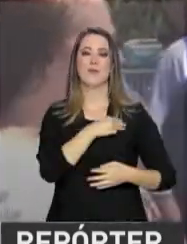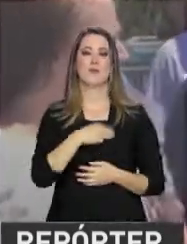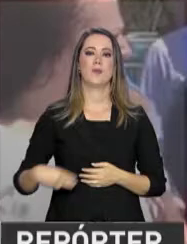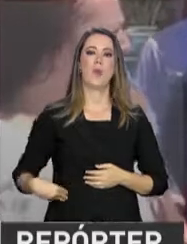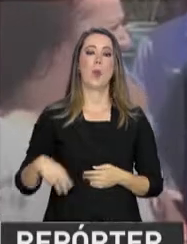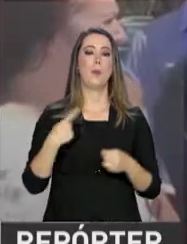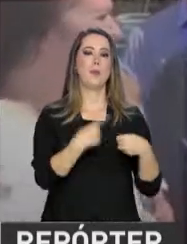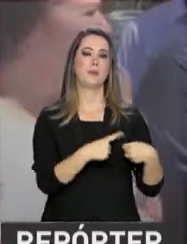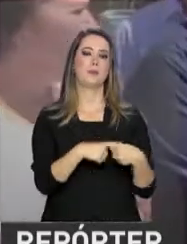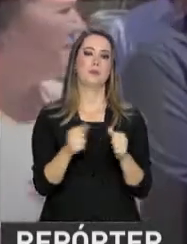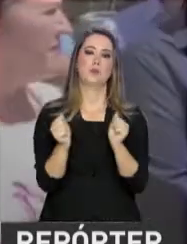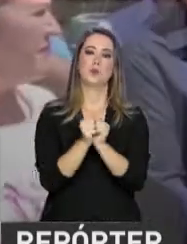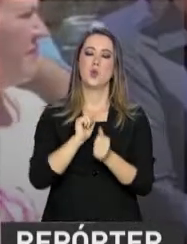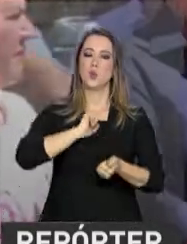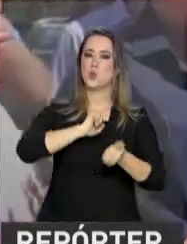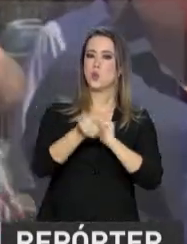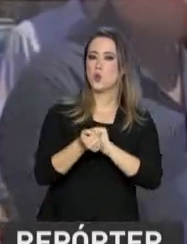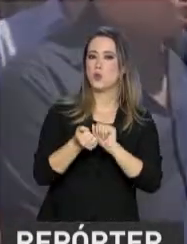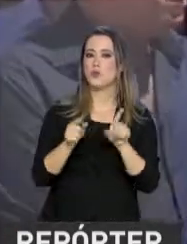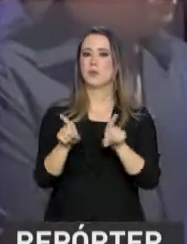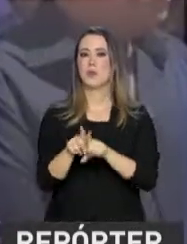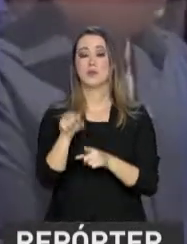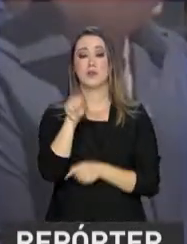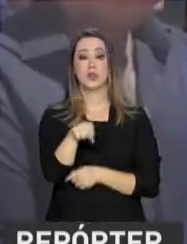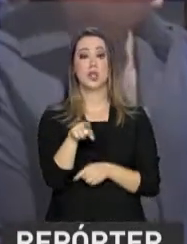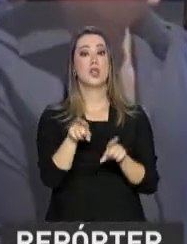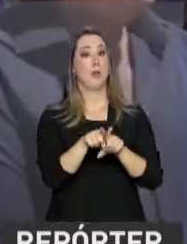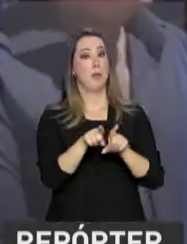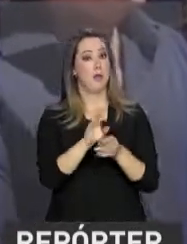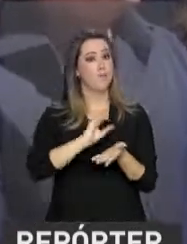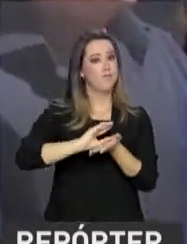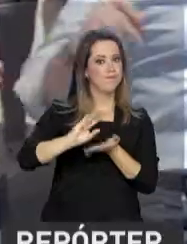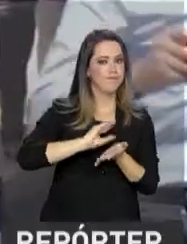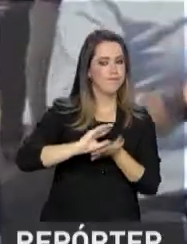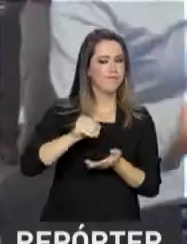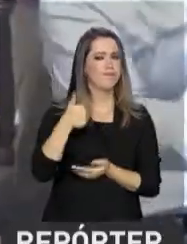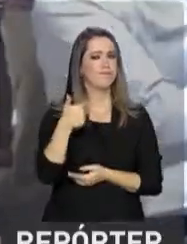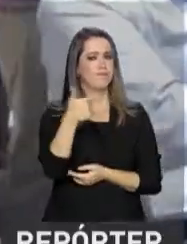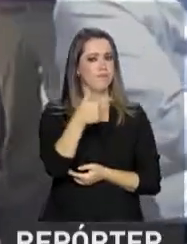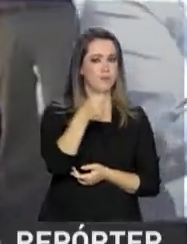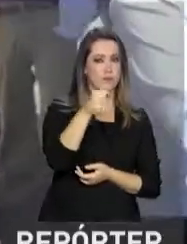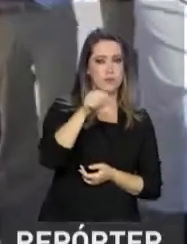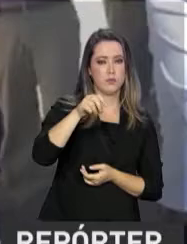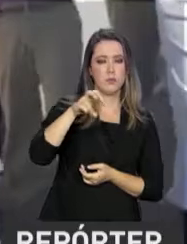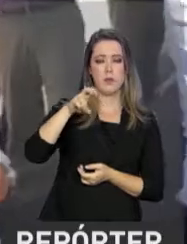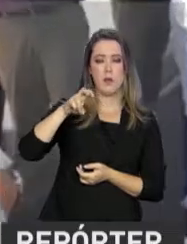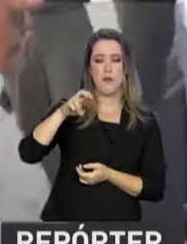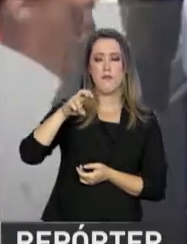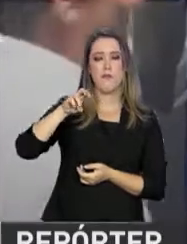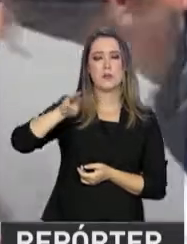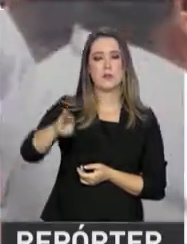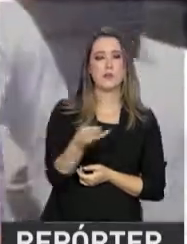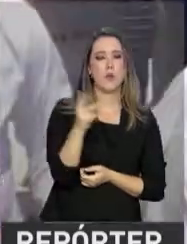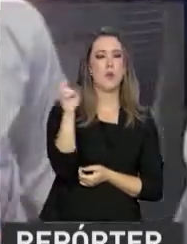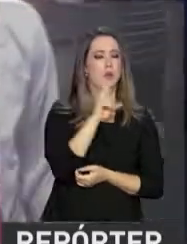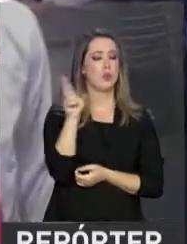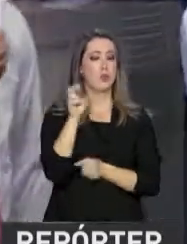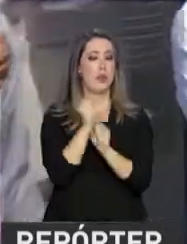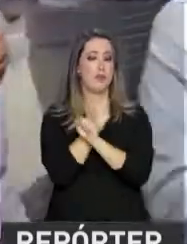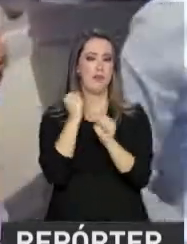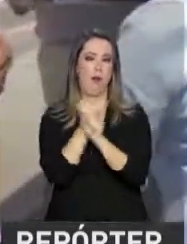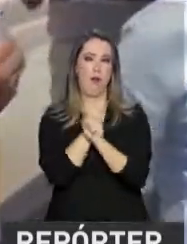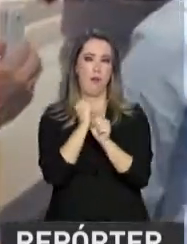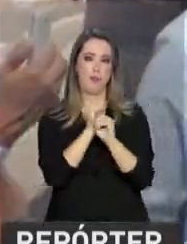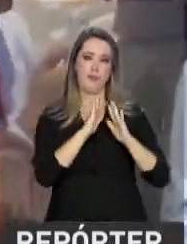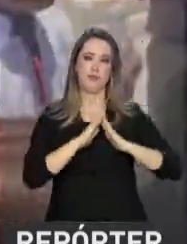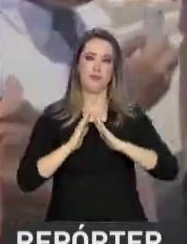baldy eo ministro do esporte leonardo piciani foram investidos us 125 milhões de reais nas obras